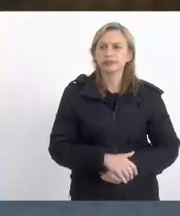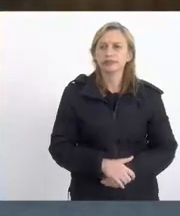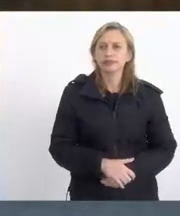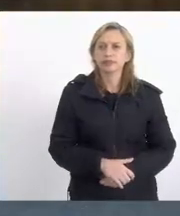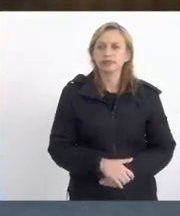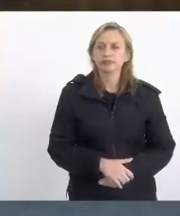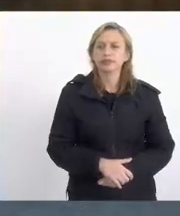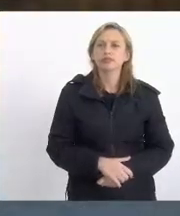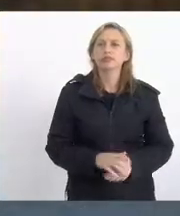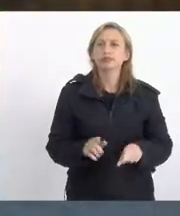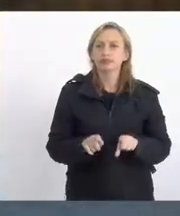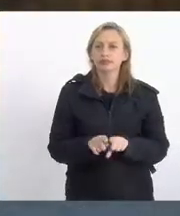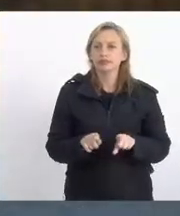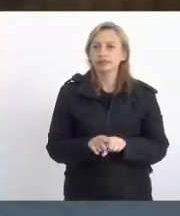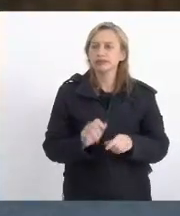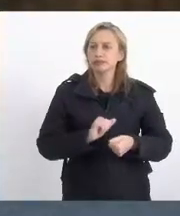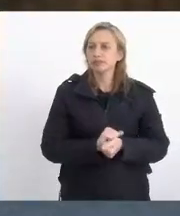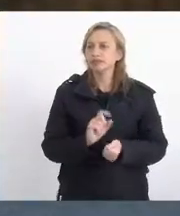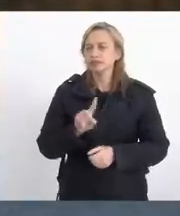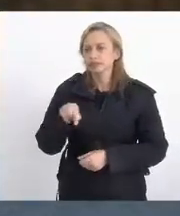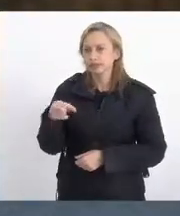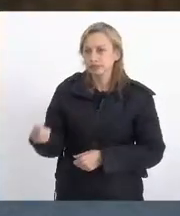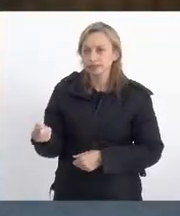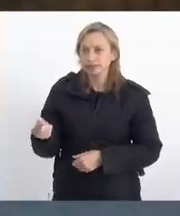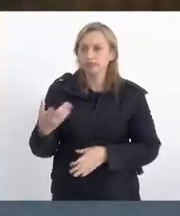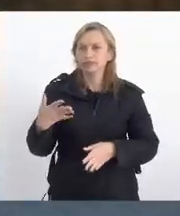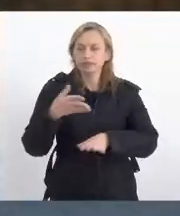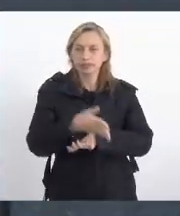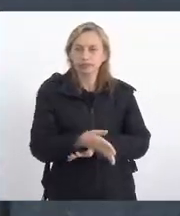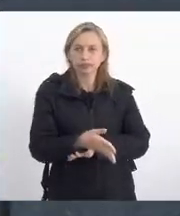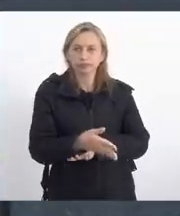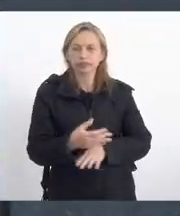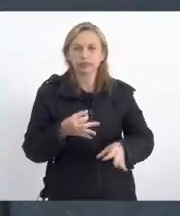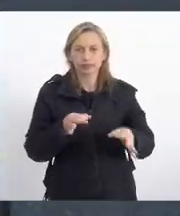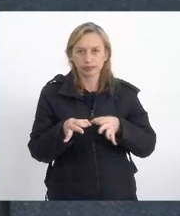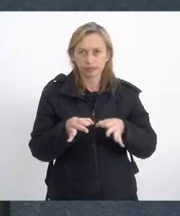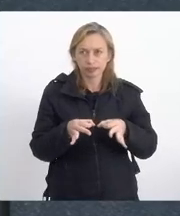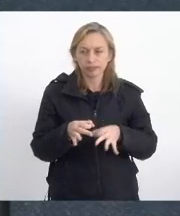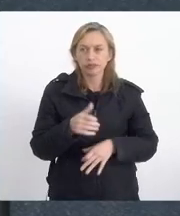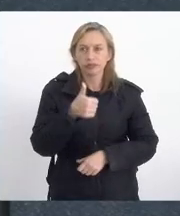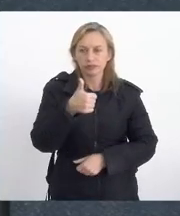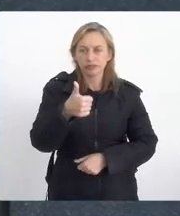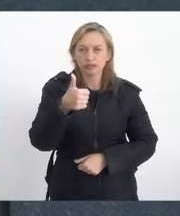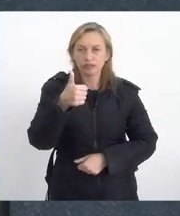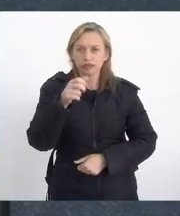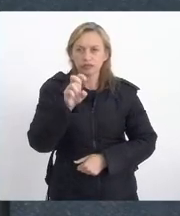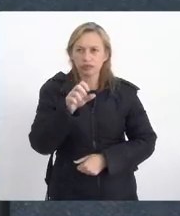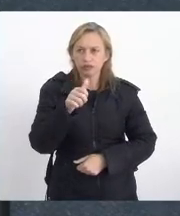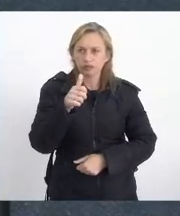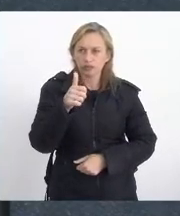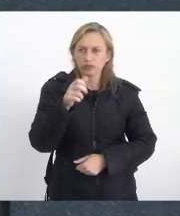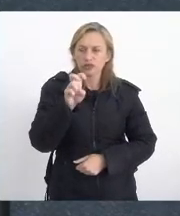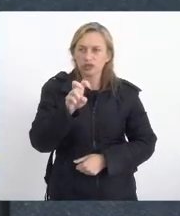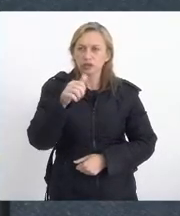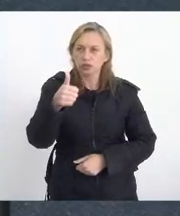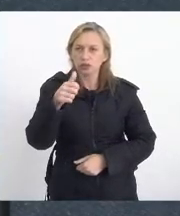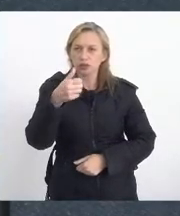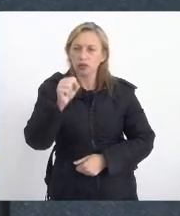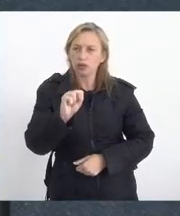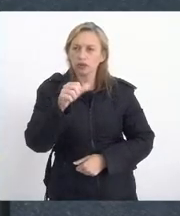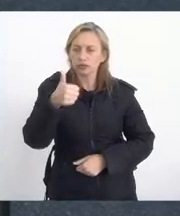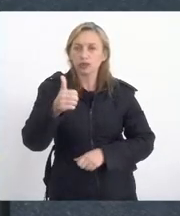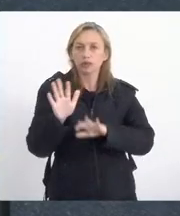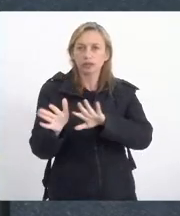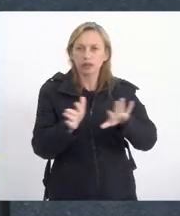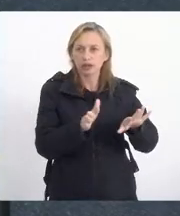e as que foram habilitadas depois da entrada em vigor desse projeto, 5.181. No entanto, por uma